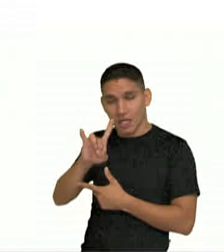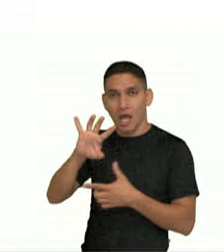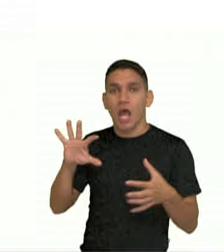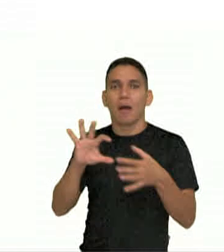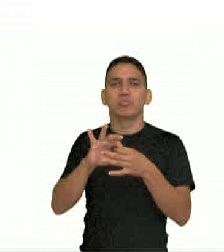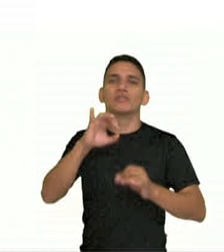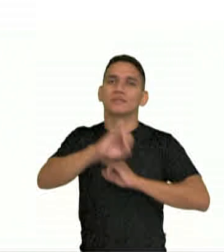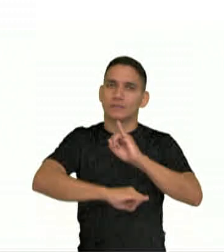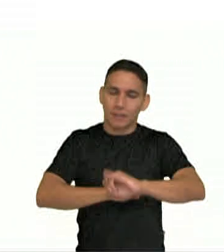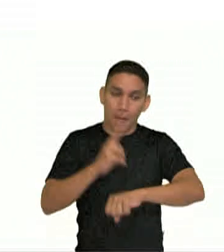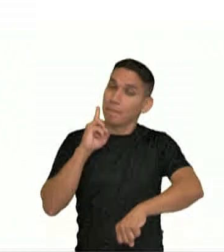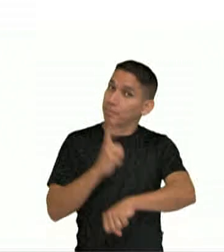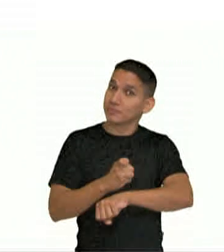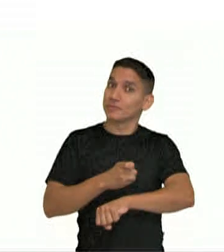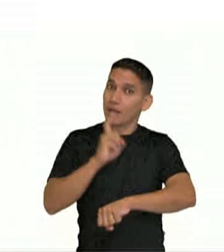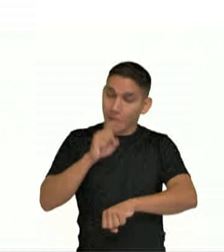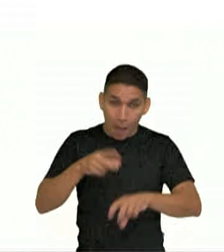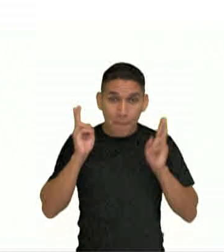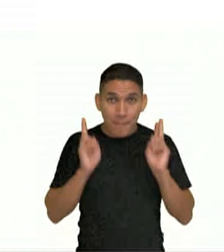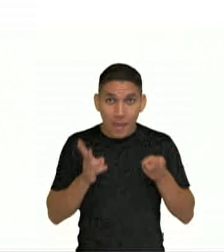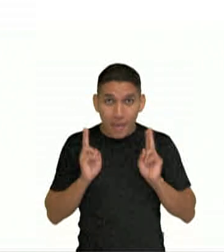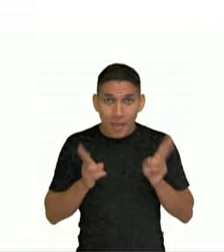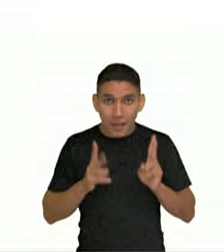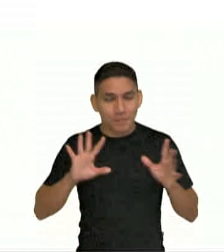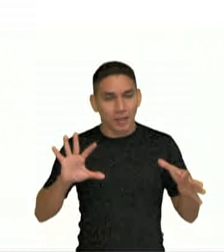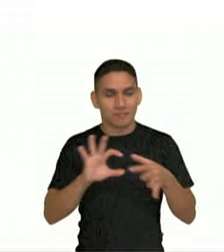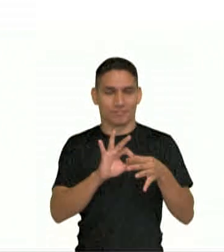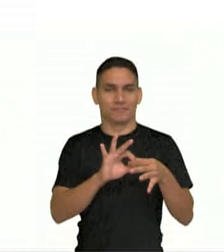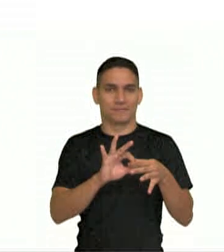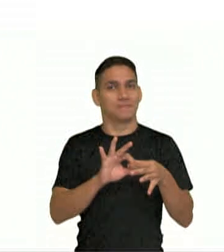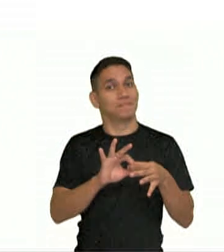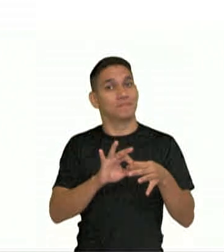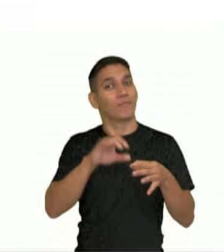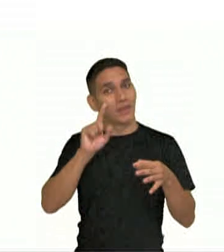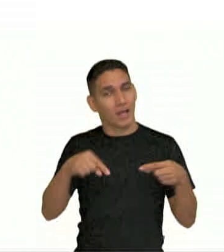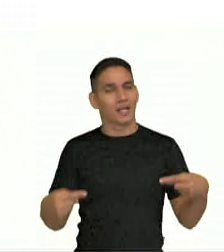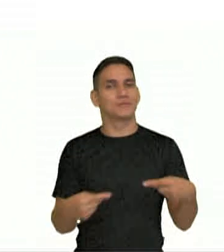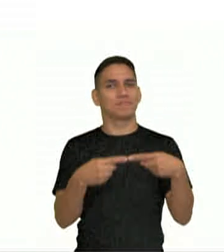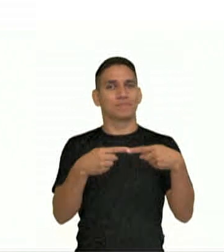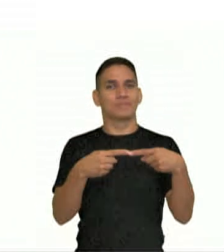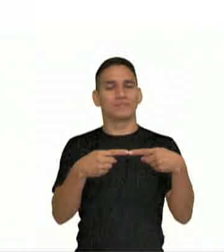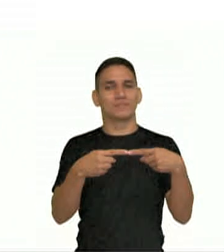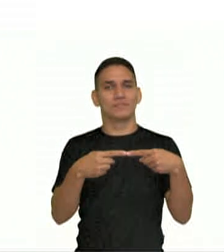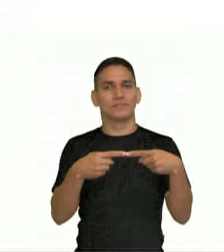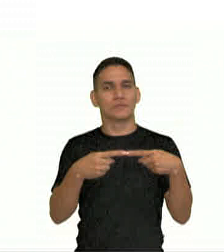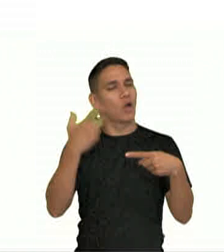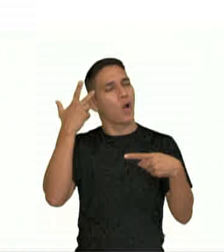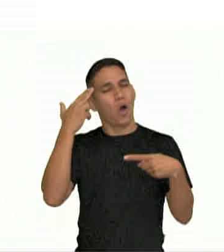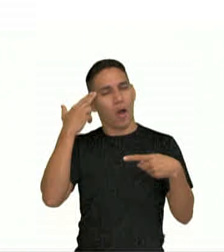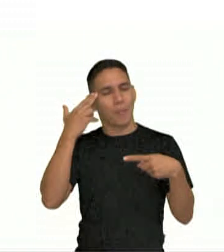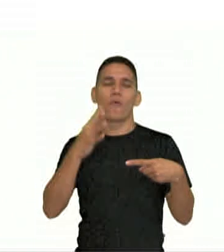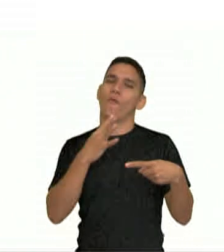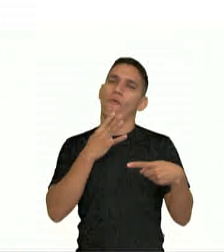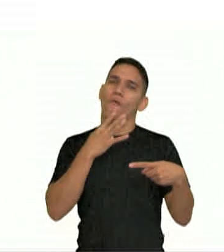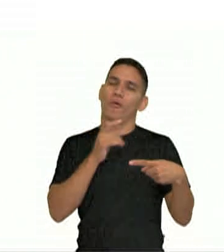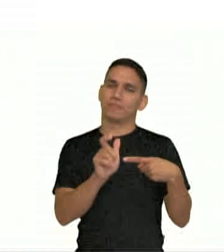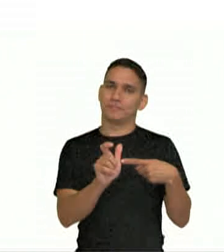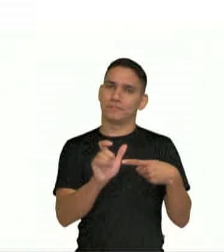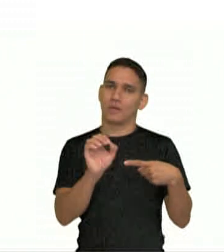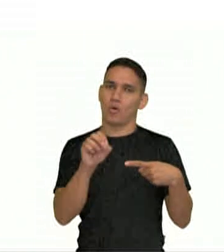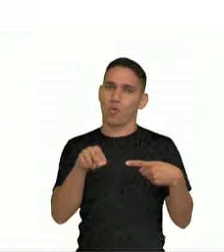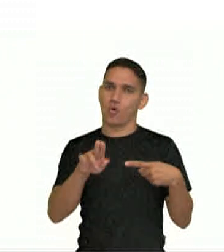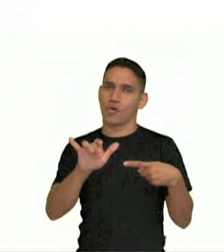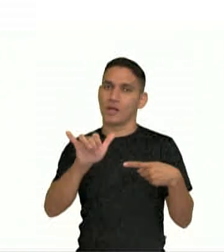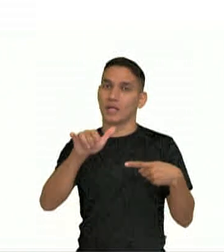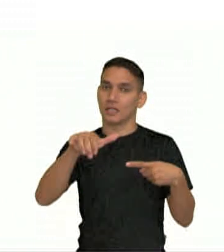internet, no exato momento em que acessa, né, o conectado. Então, essa é o mais tradicional que a gente, né, ouve falar,